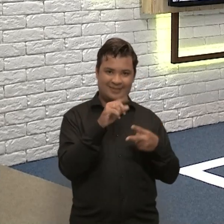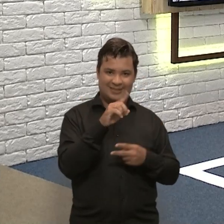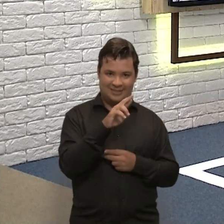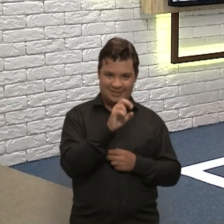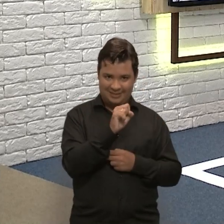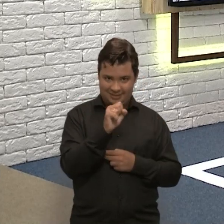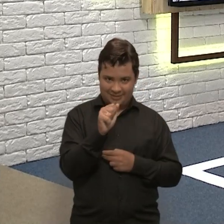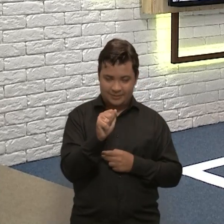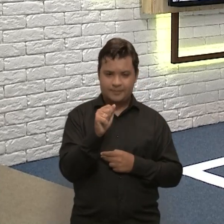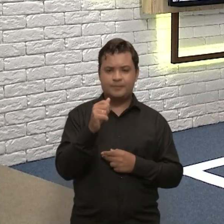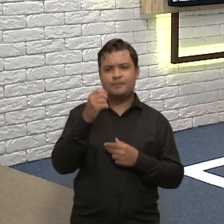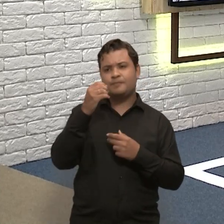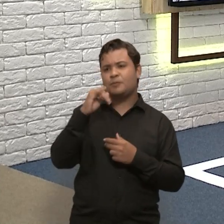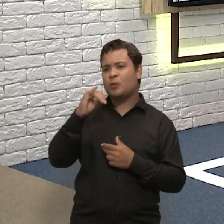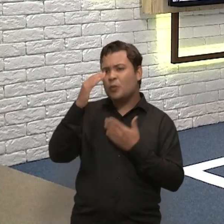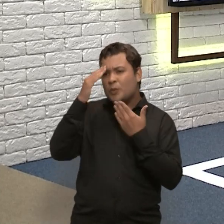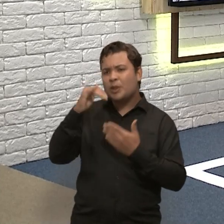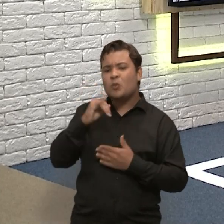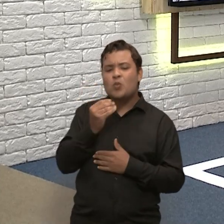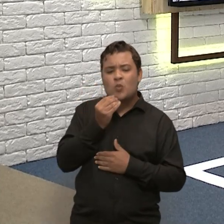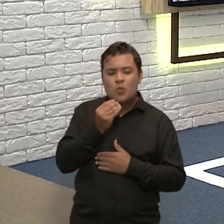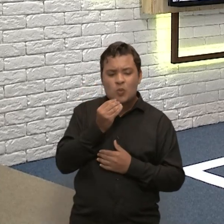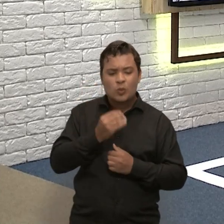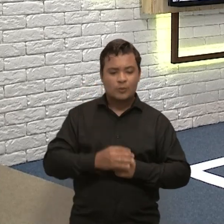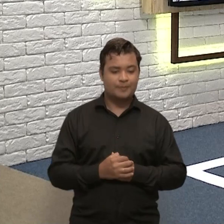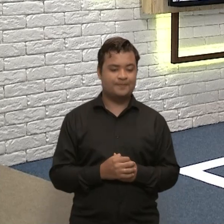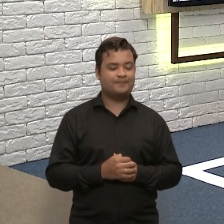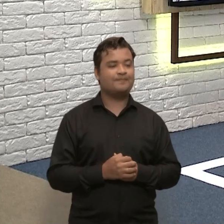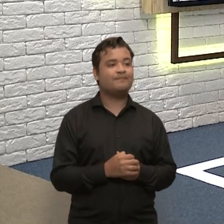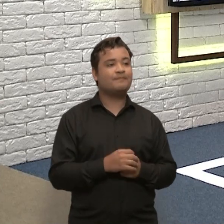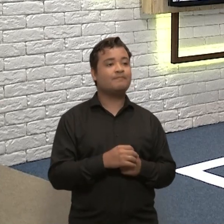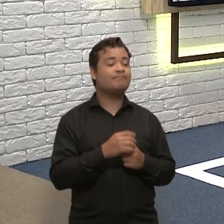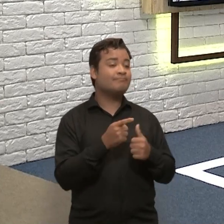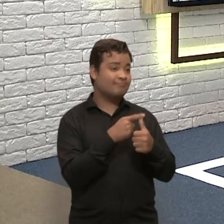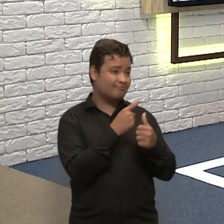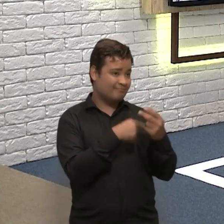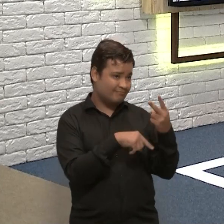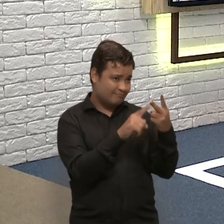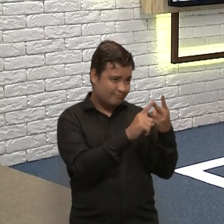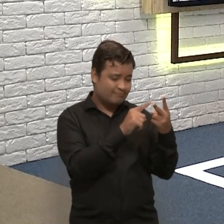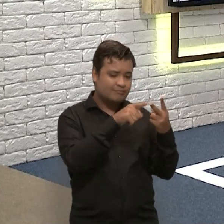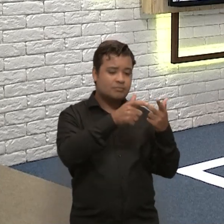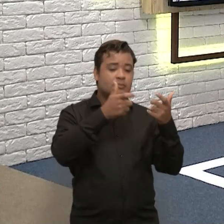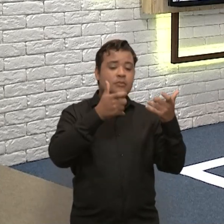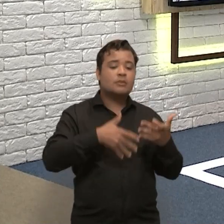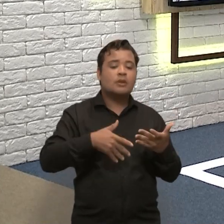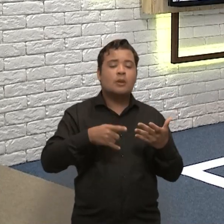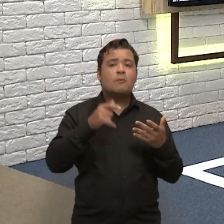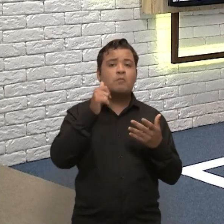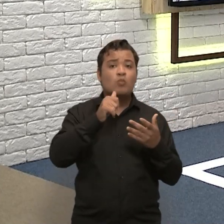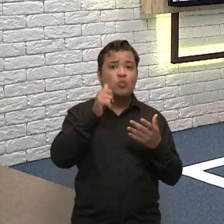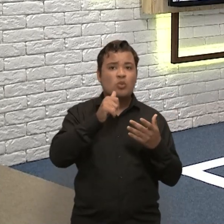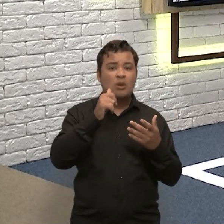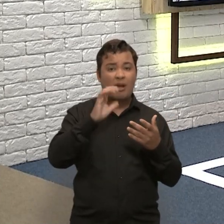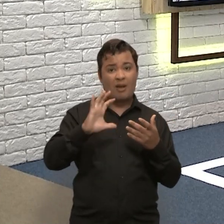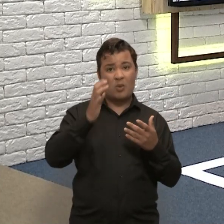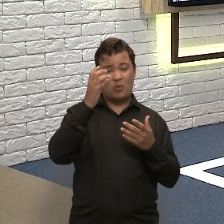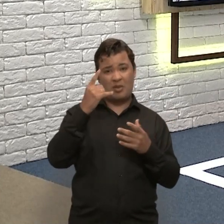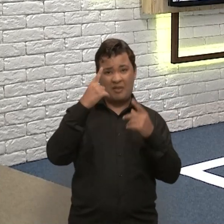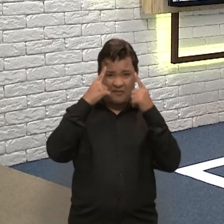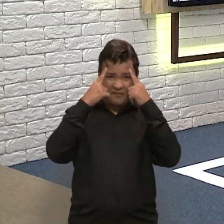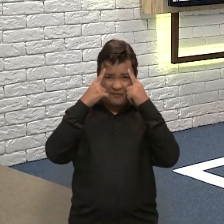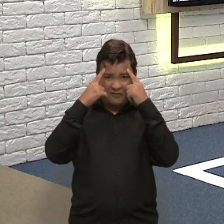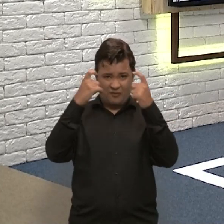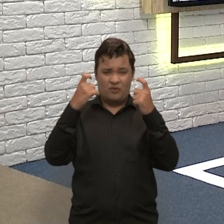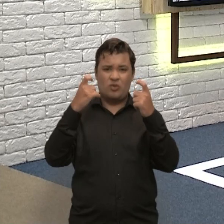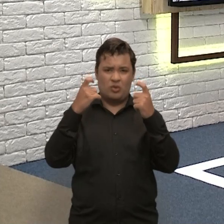pela oportunidade. Bom, vou começar com você, Sabrina, para você falar um pouquinho da violência contra as mulheres no âmbito dos